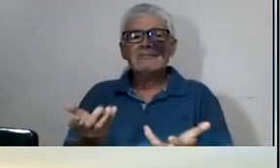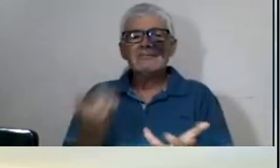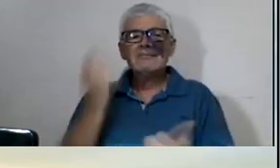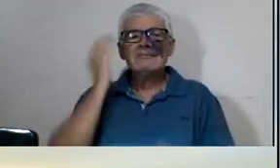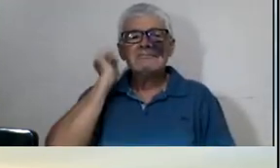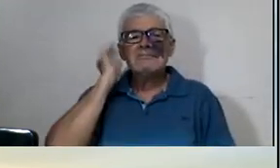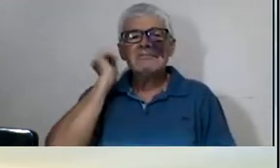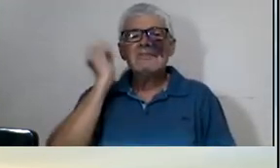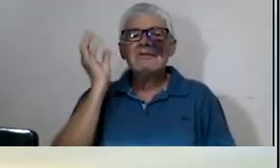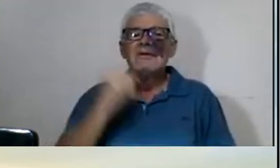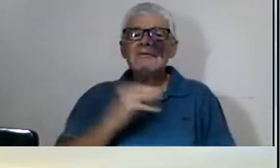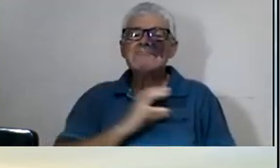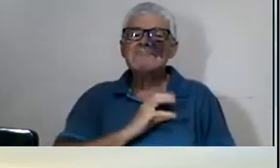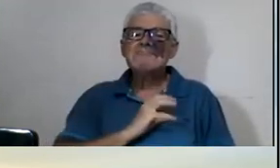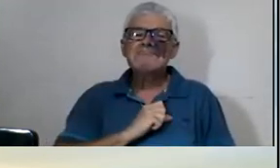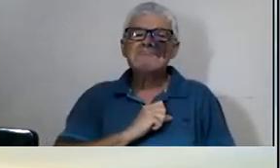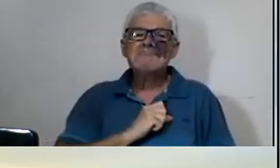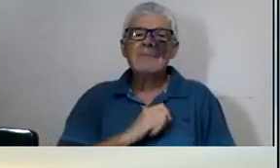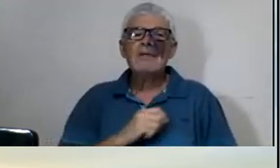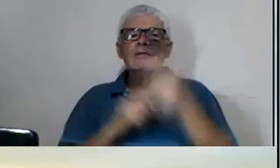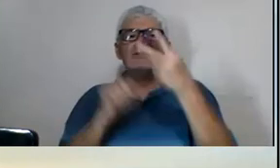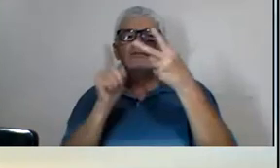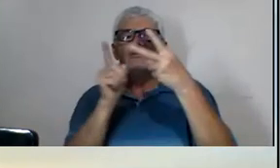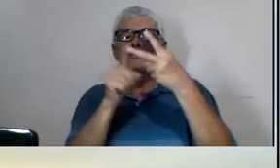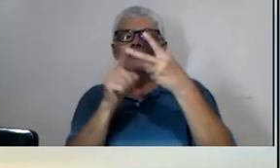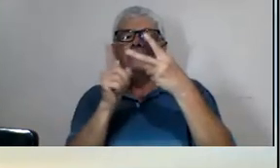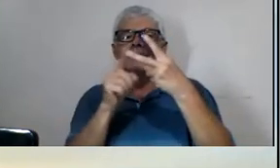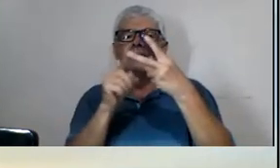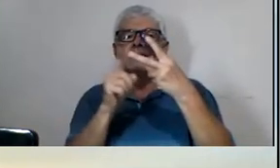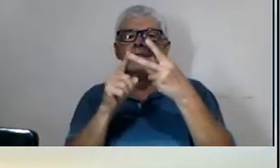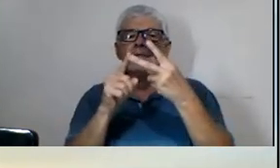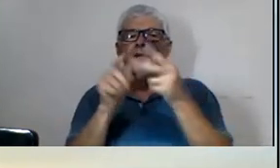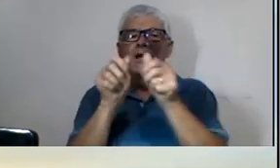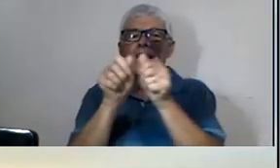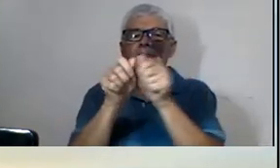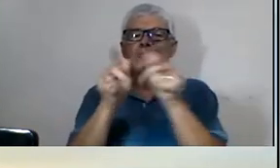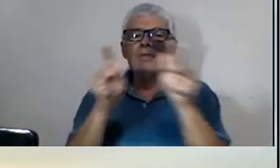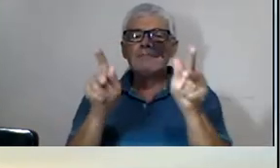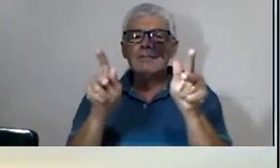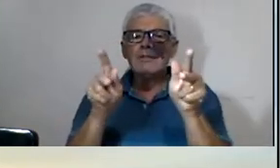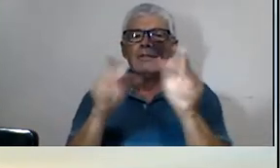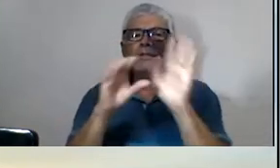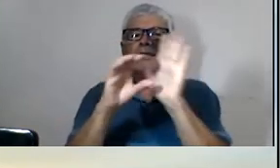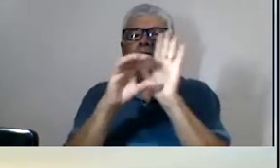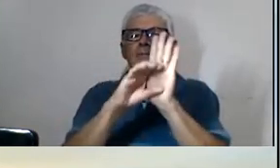de ânimo, né? Tá. Deixa eu ver uma coisa aqui.